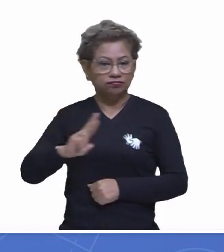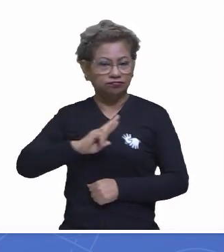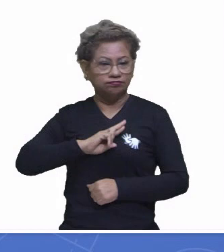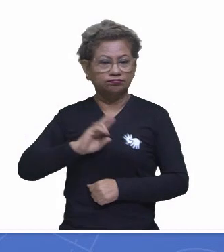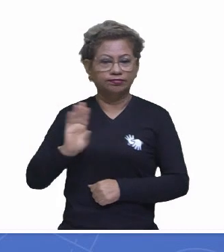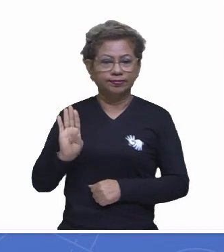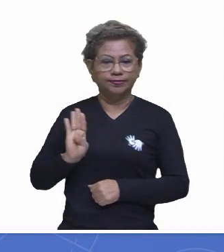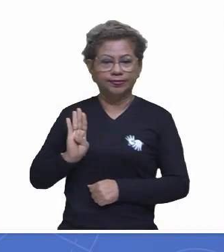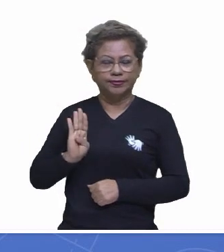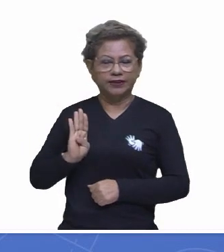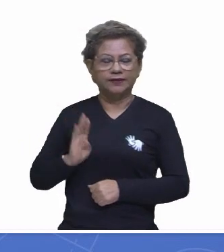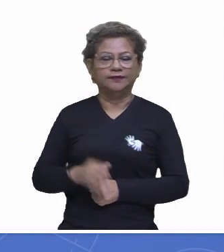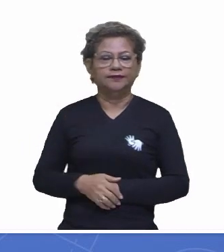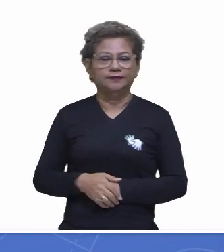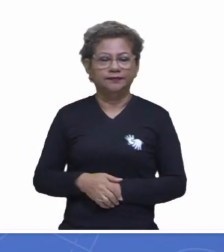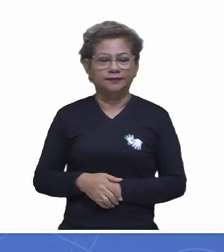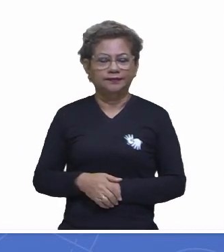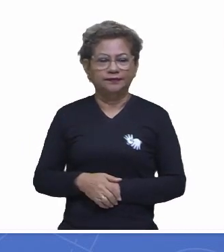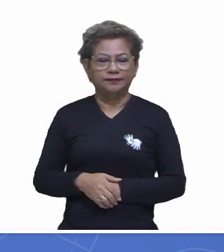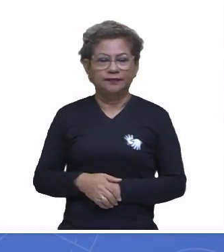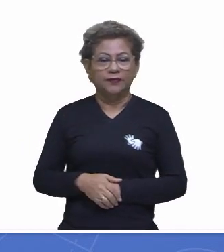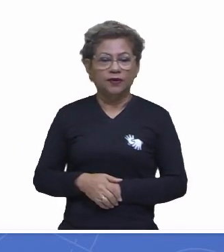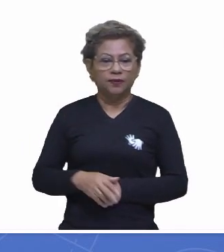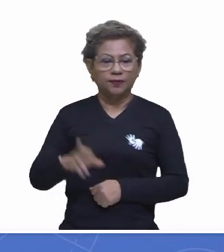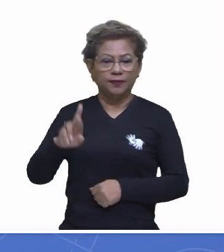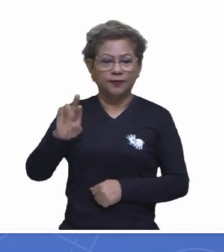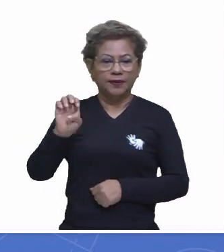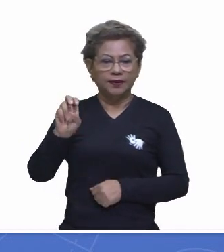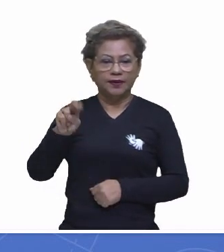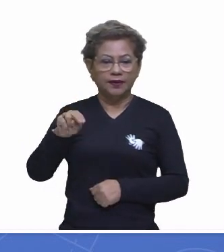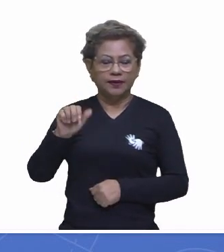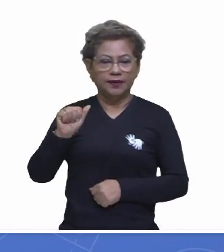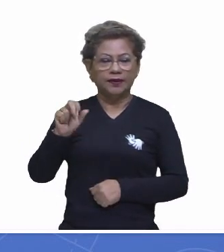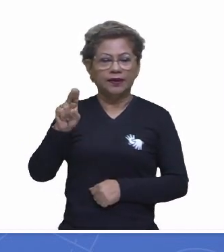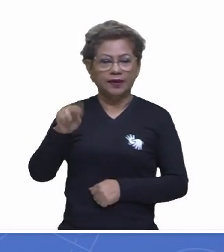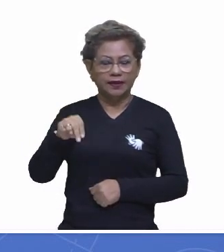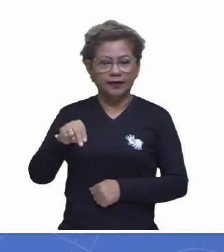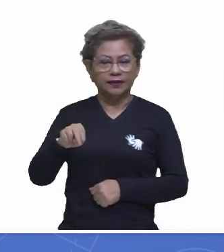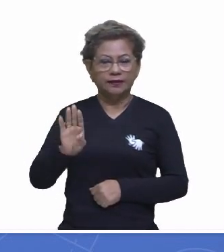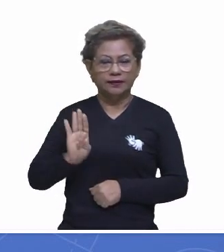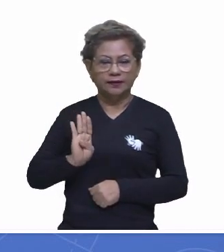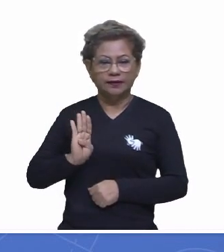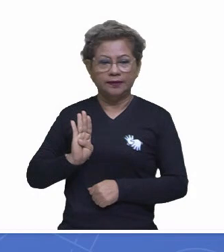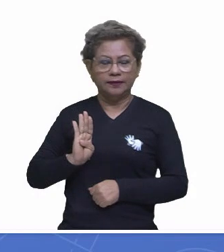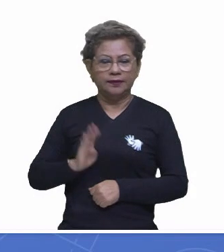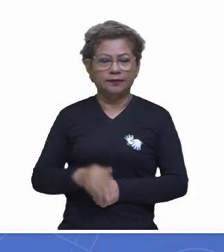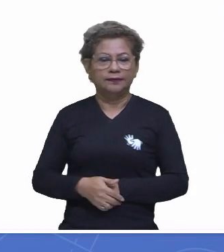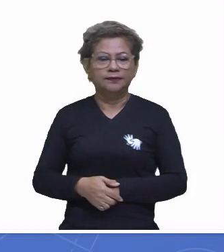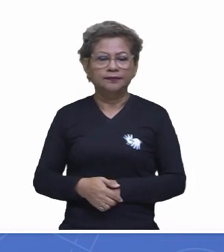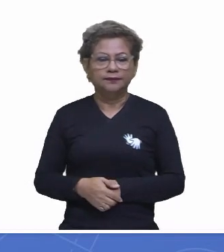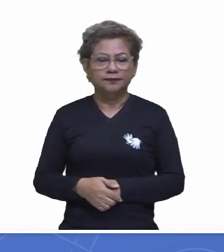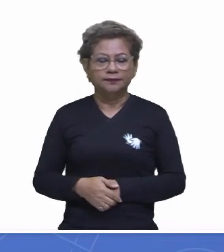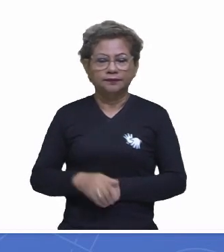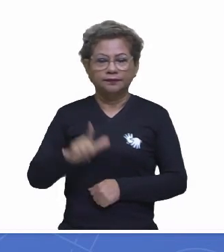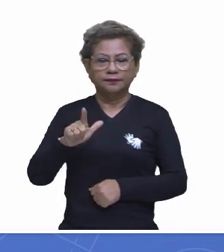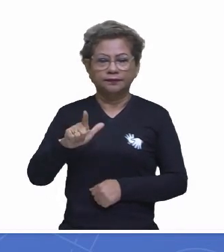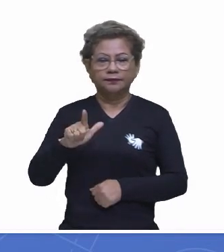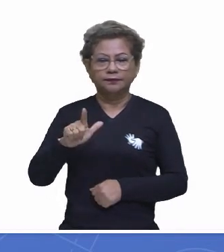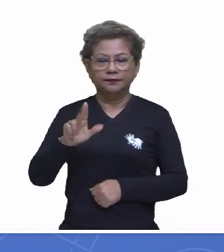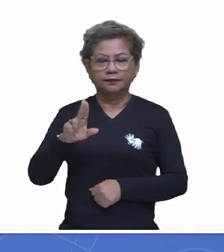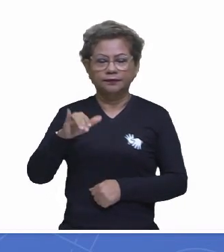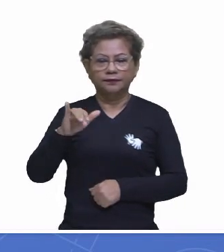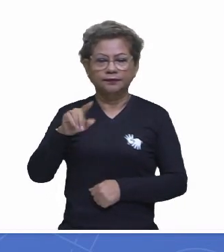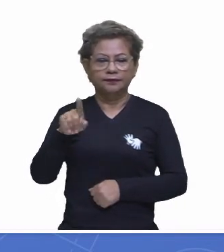um consenso com relação à resposta. Renan dizendo que é a letra B, né, apostando na letra B. Luísa dizendo que